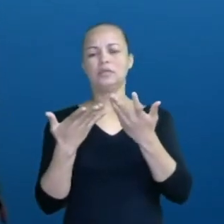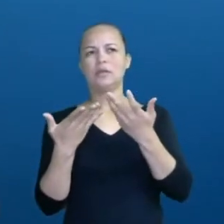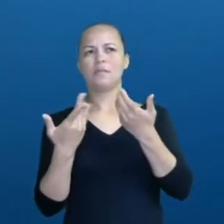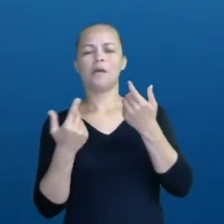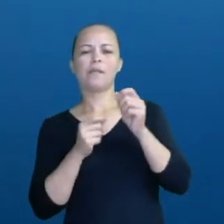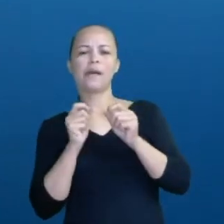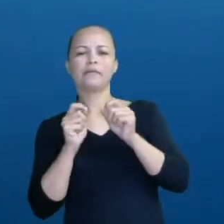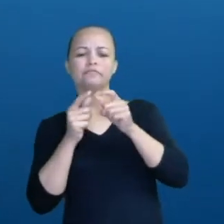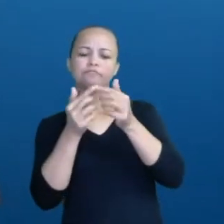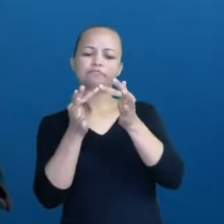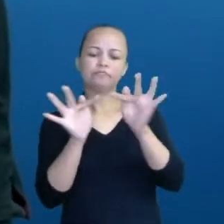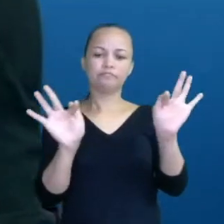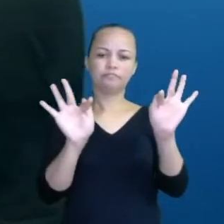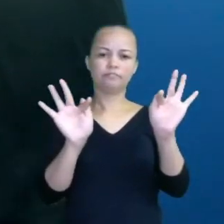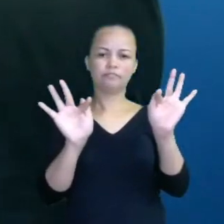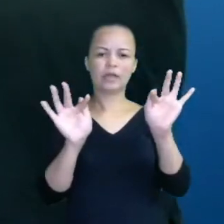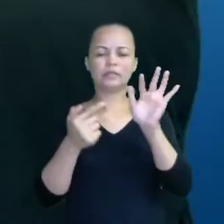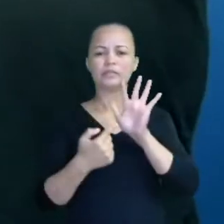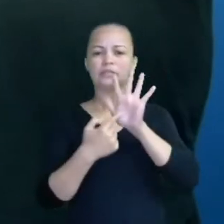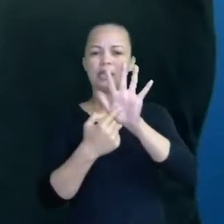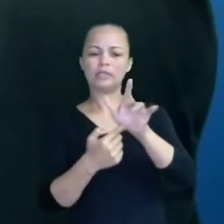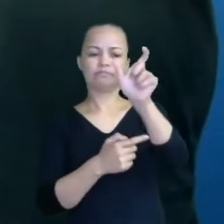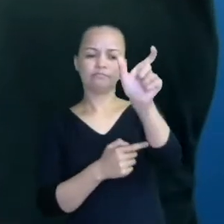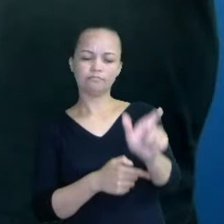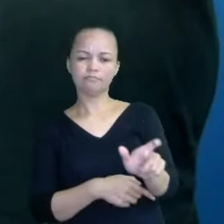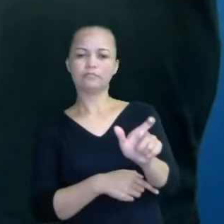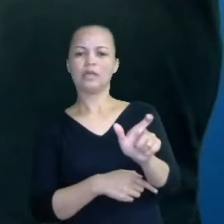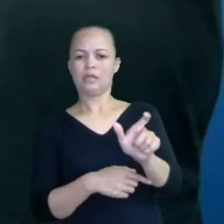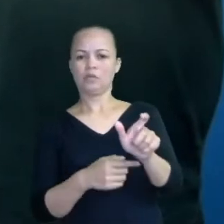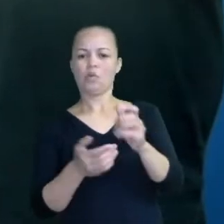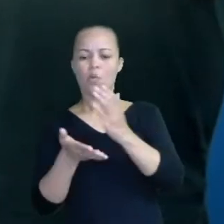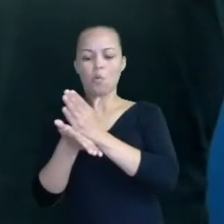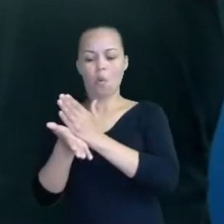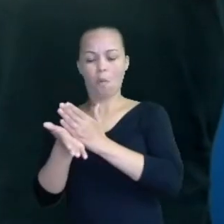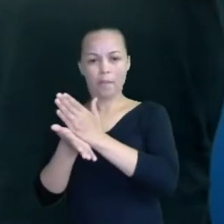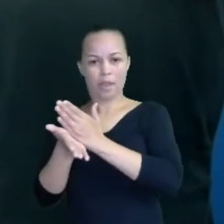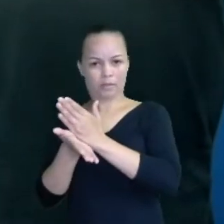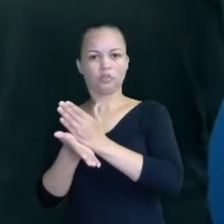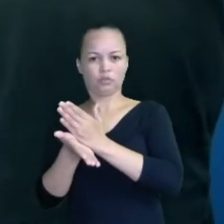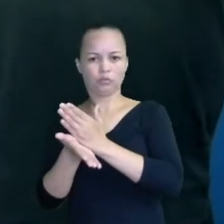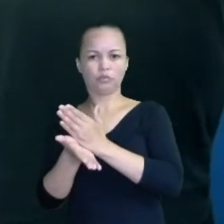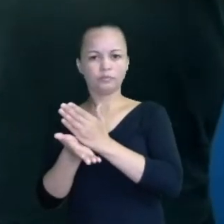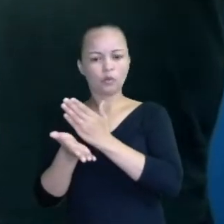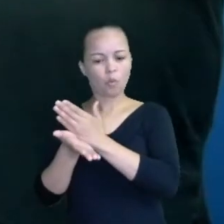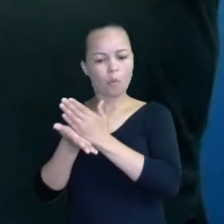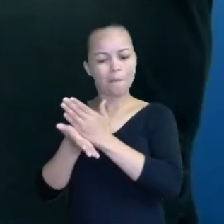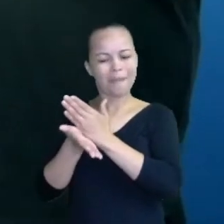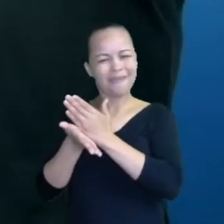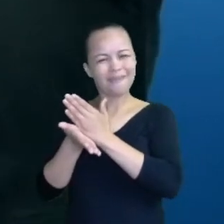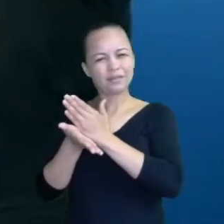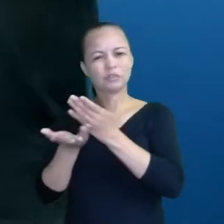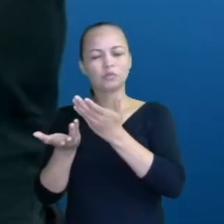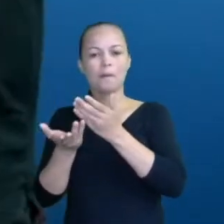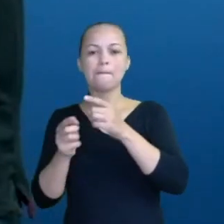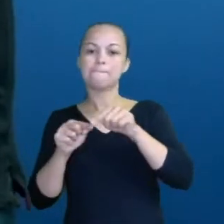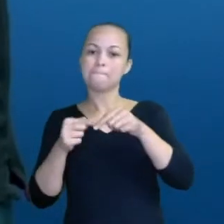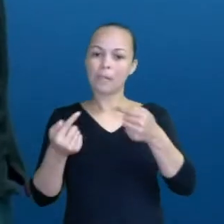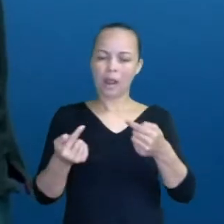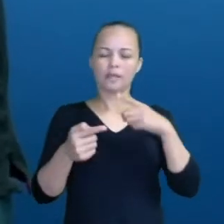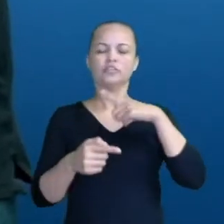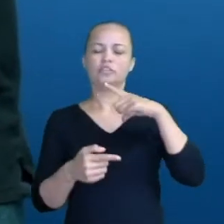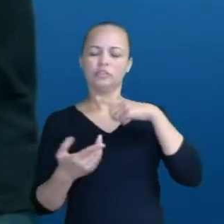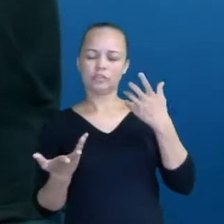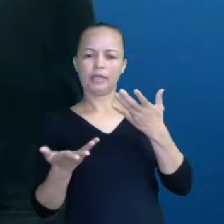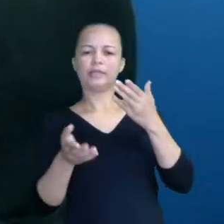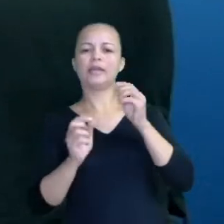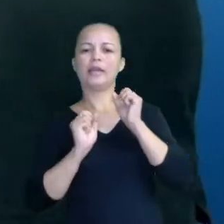parte das frases, o sujeito ele sempre aparece no início, no começo da frase, mas há casos em que o